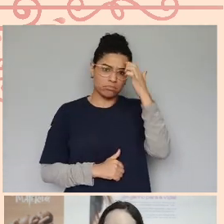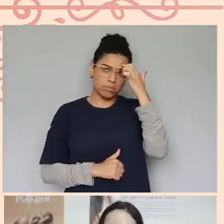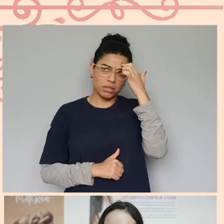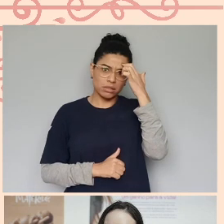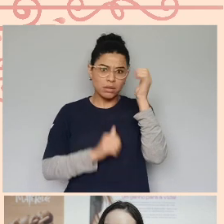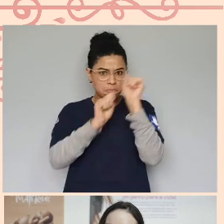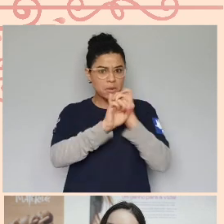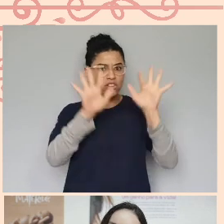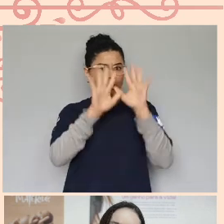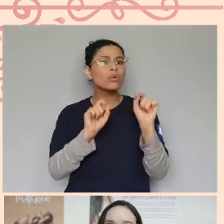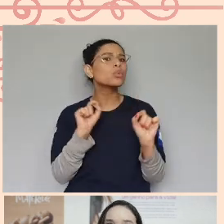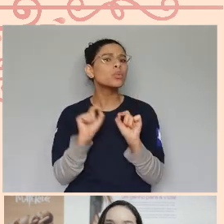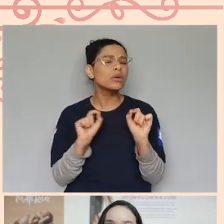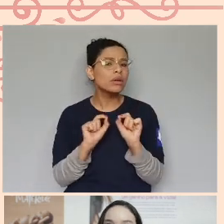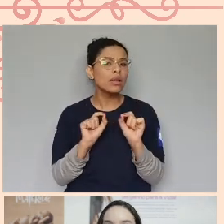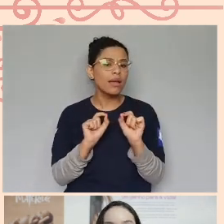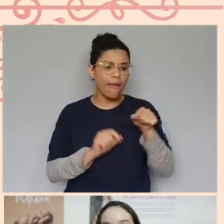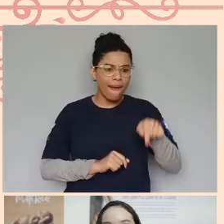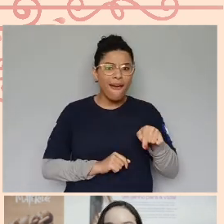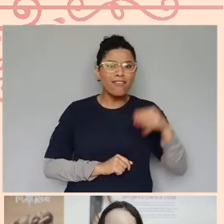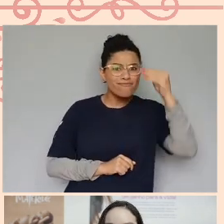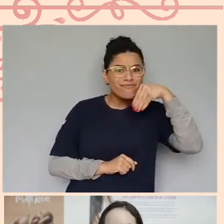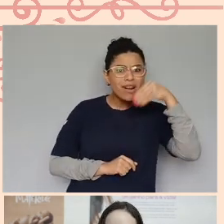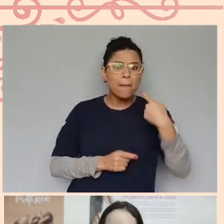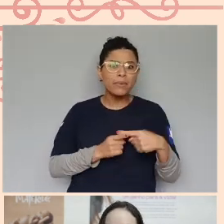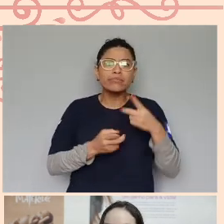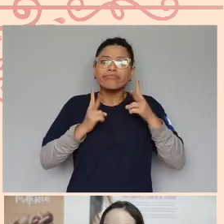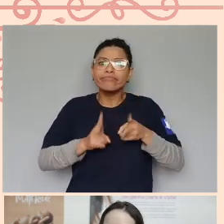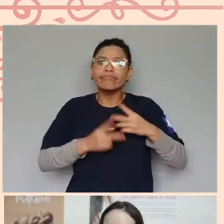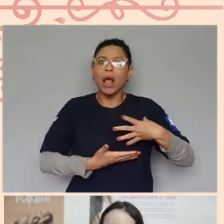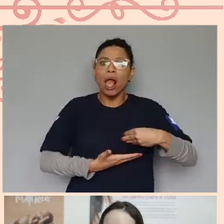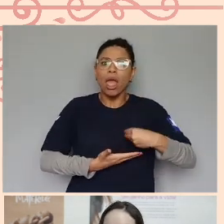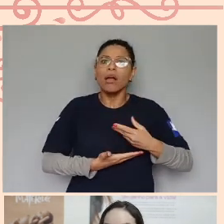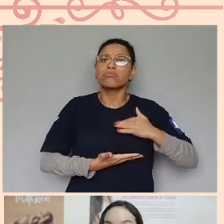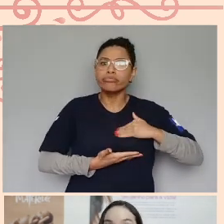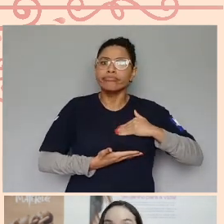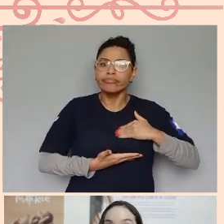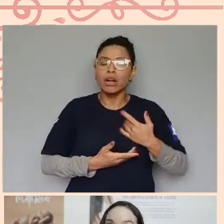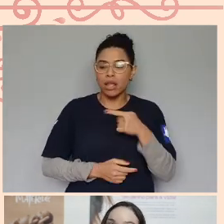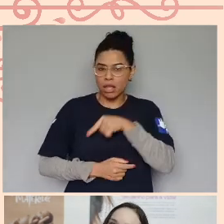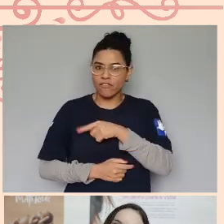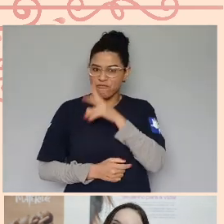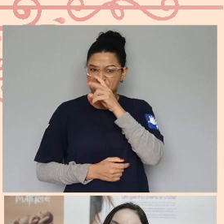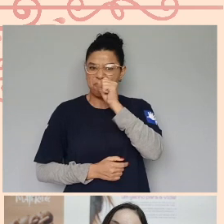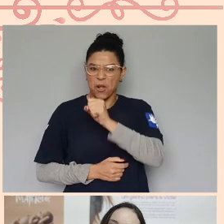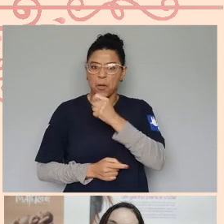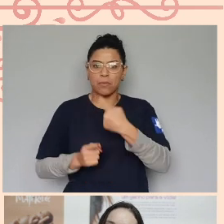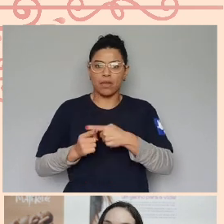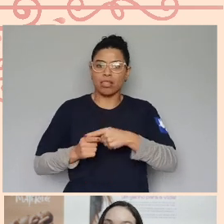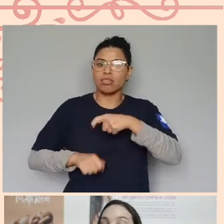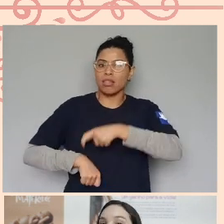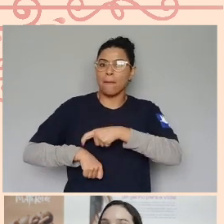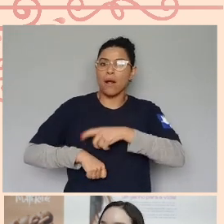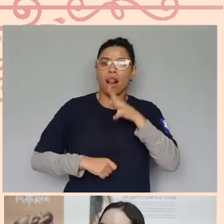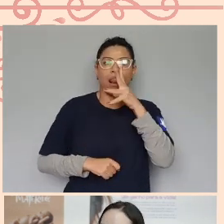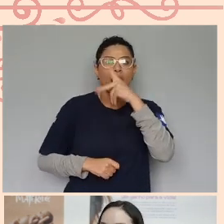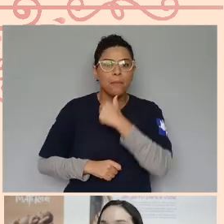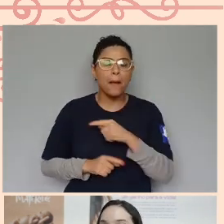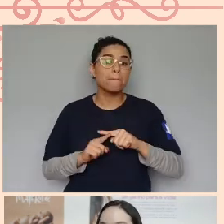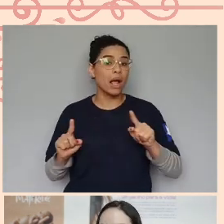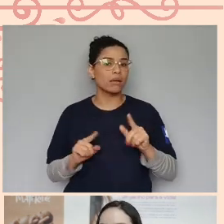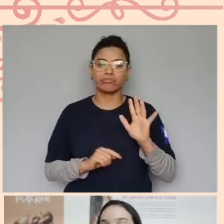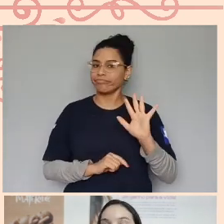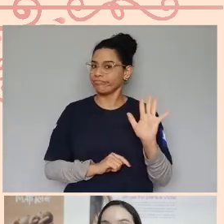leite materno, ele é fraco, porque toda hora o bebê quer mamar e a fórmula que é forte porque ele fica mais tempo saciado. Mas não é